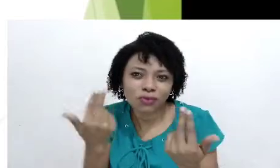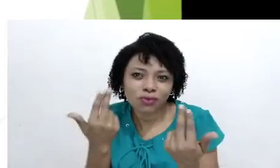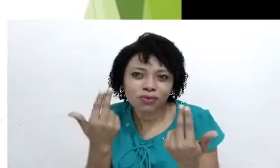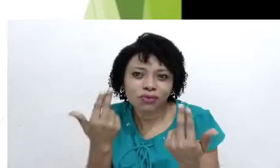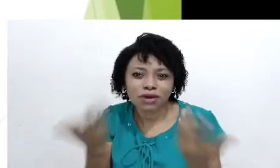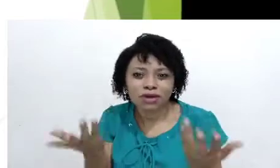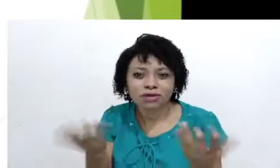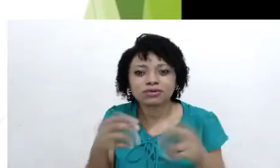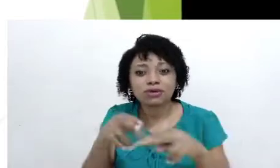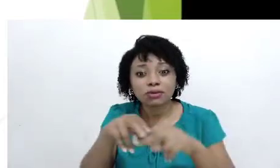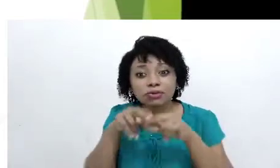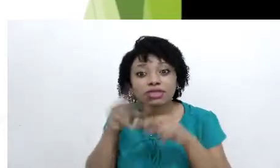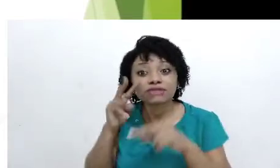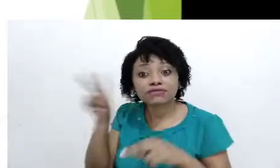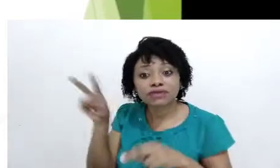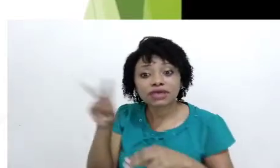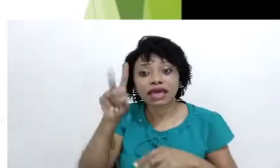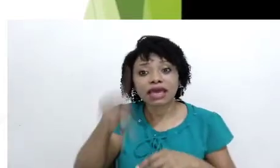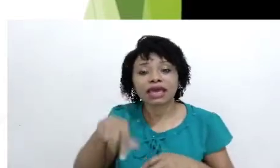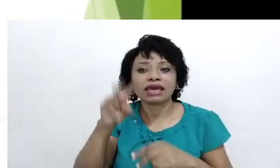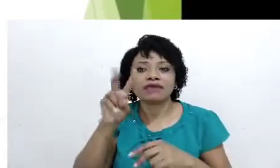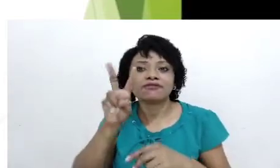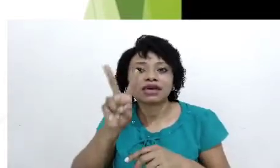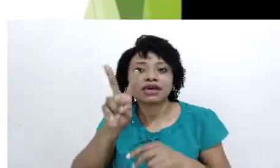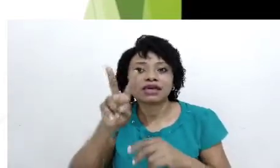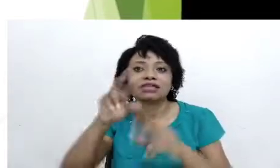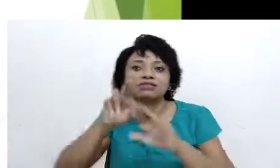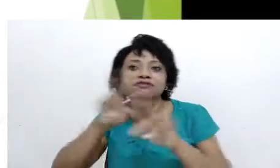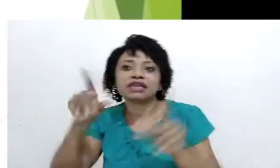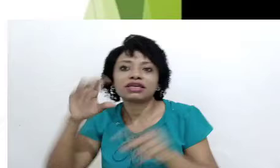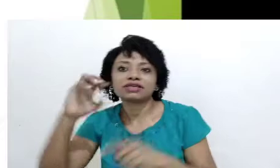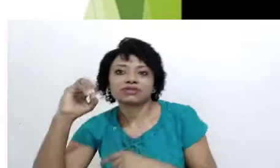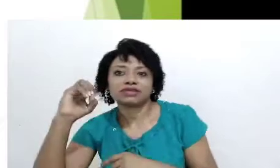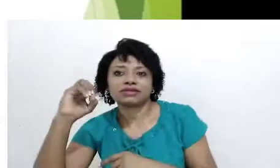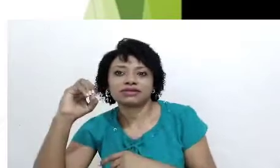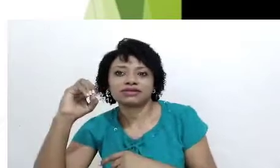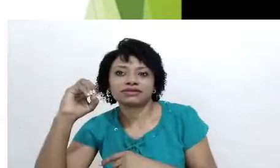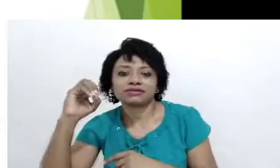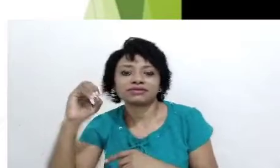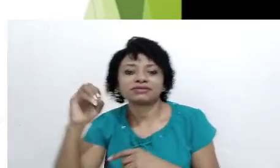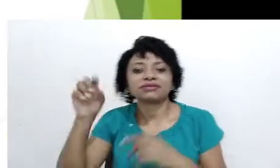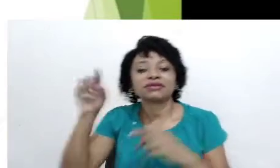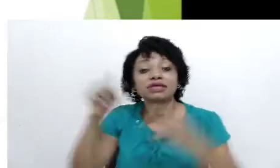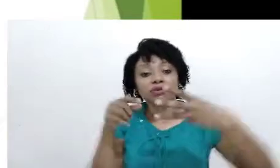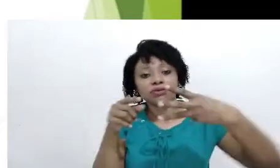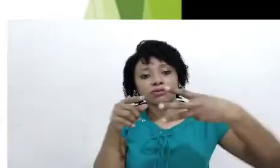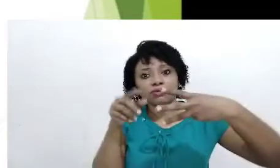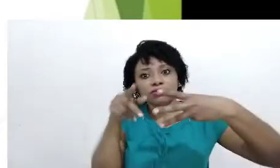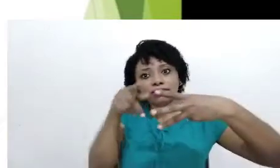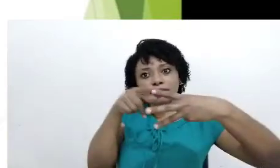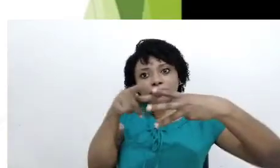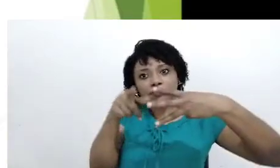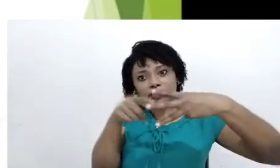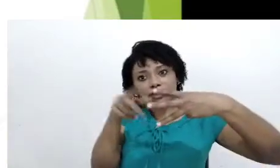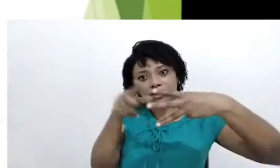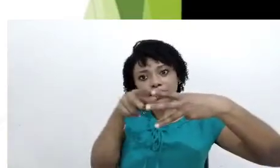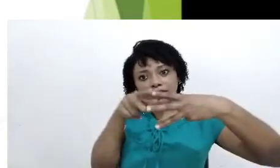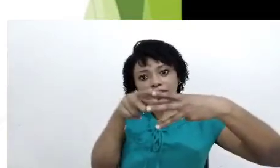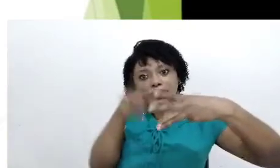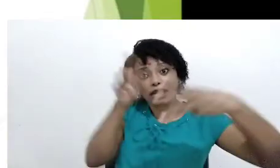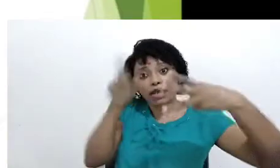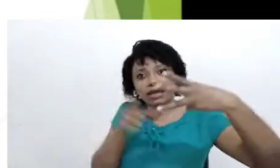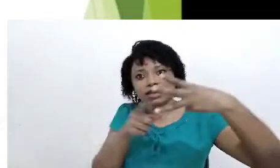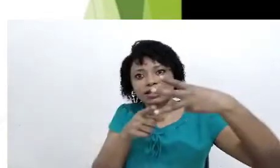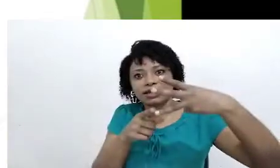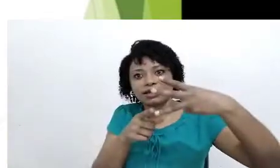ser nula, ou seja, a gente passa a ter uma velocidade diferente de zero, a gente passa a ter uma velocidade inicial